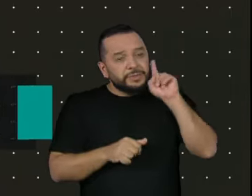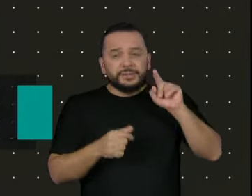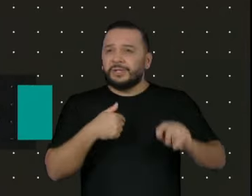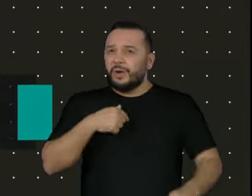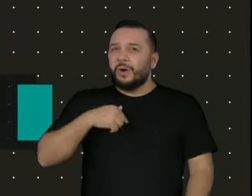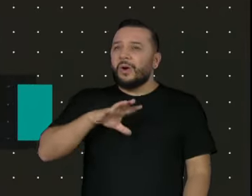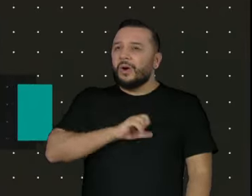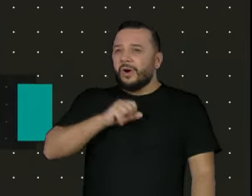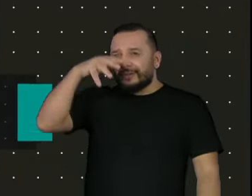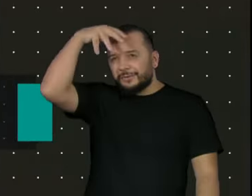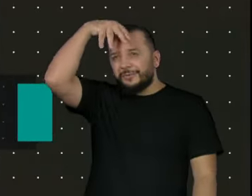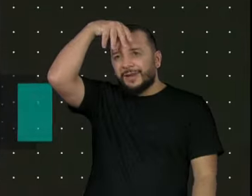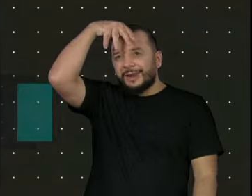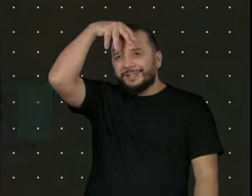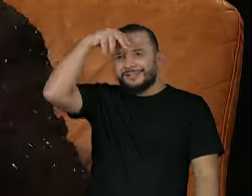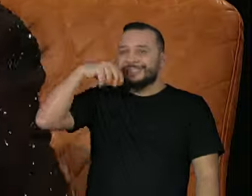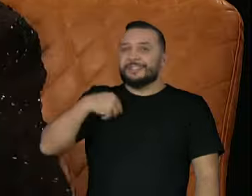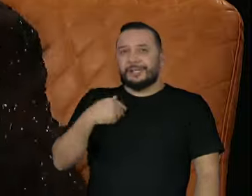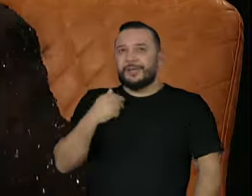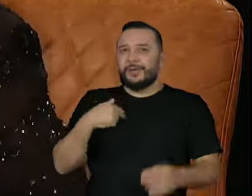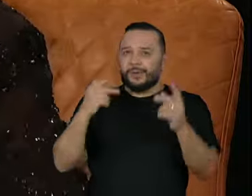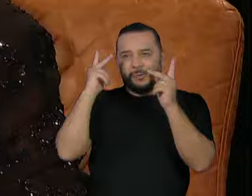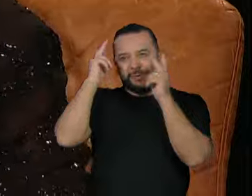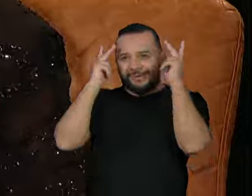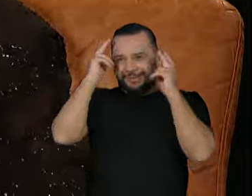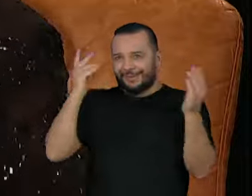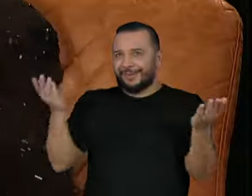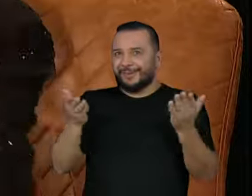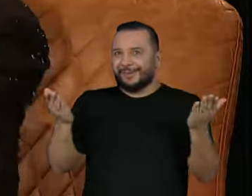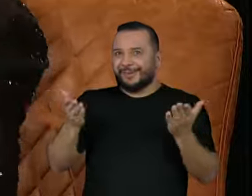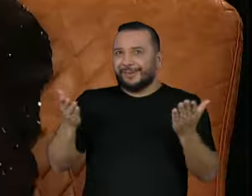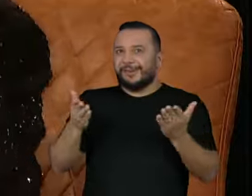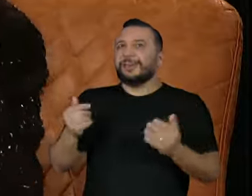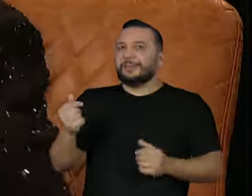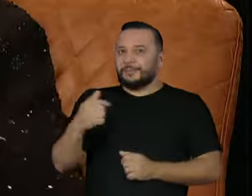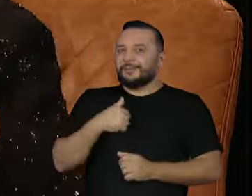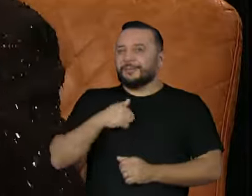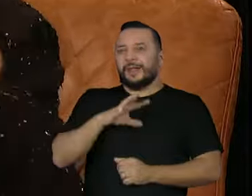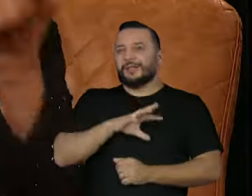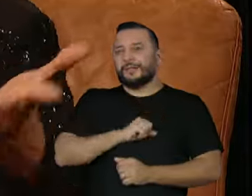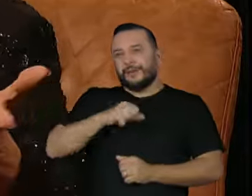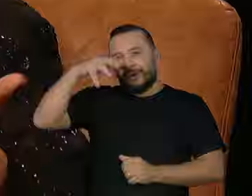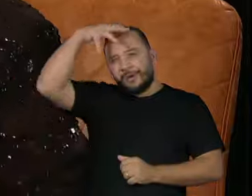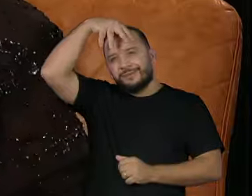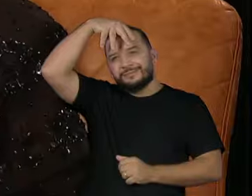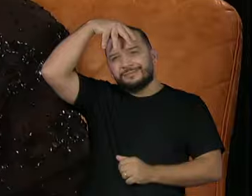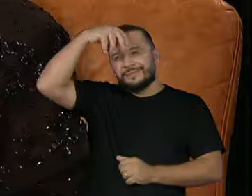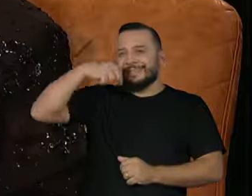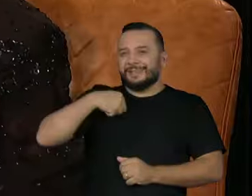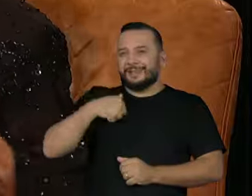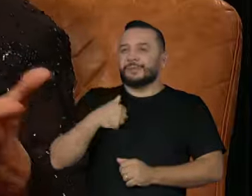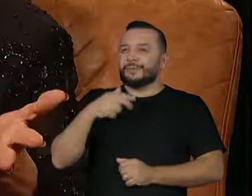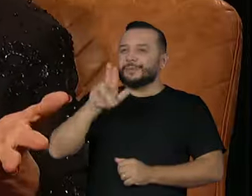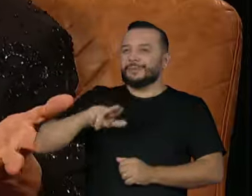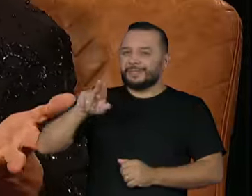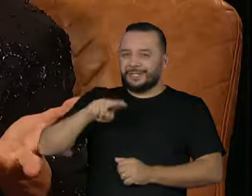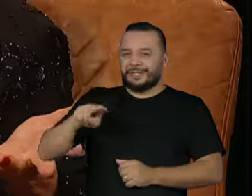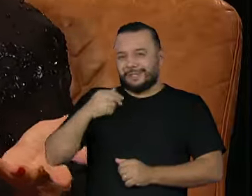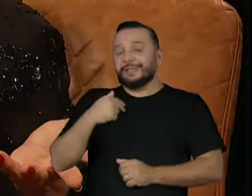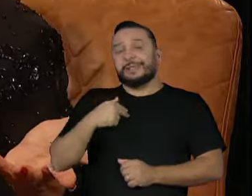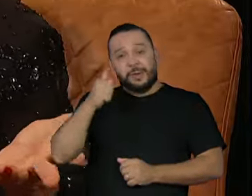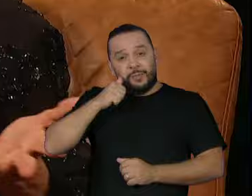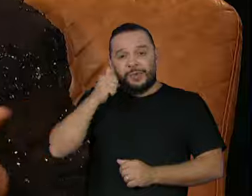estou enlouquecida porque o cabelo tive que cortar, tá meio queda. E eu adoro franja. Eu sempre usei muita franja. Então, ela